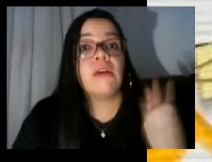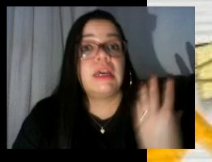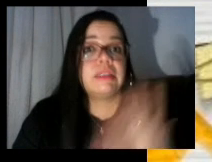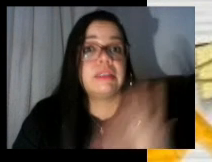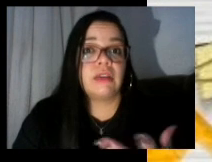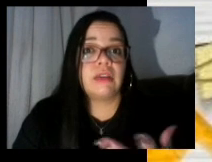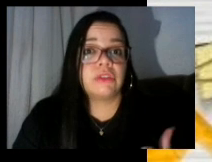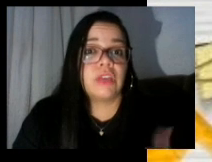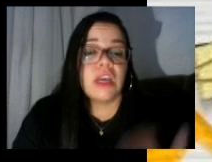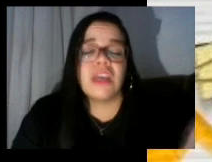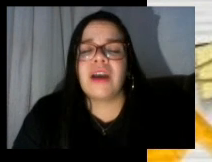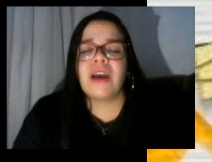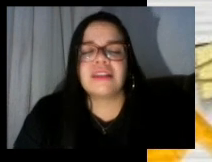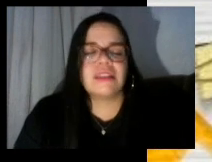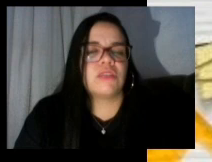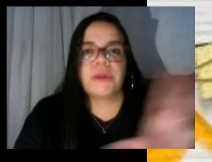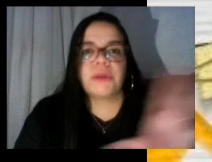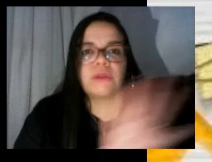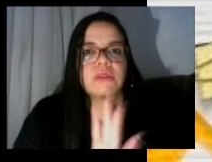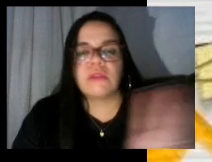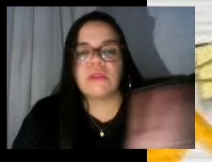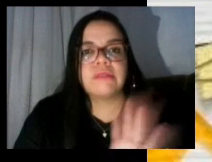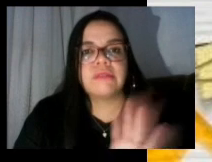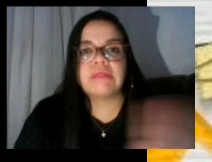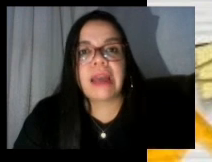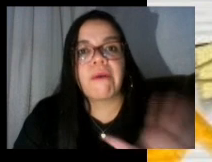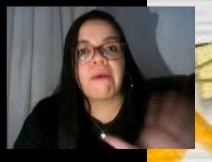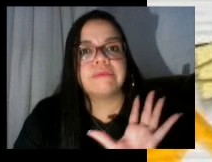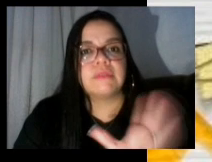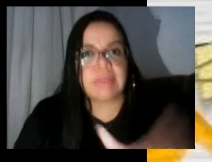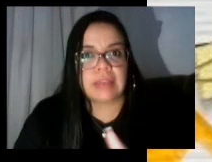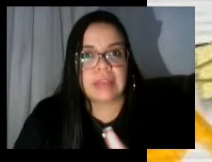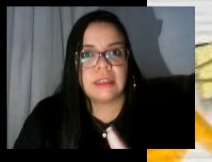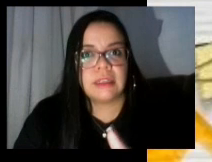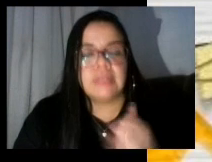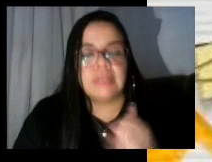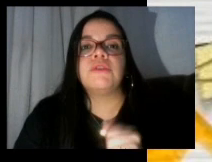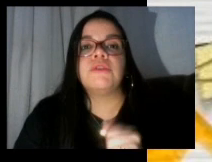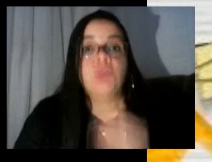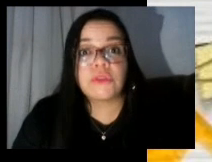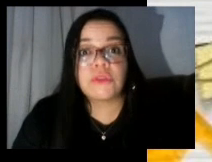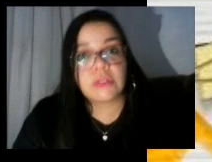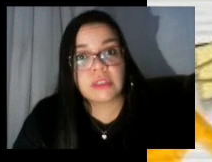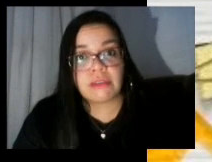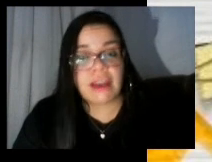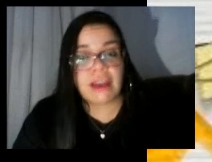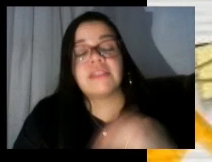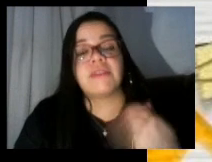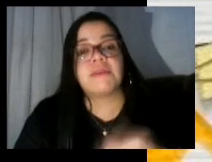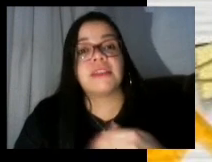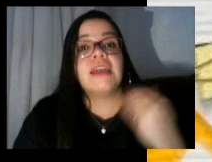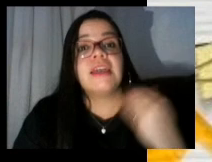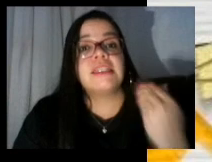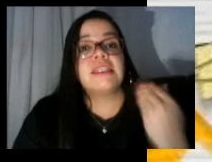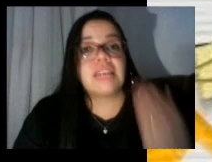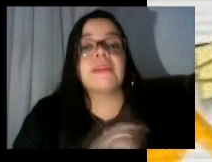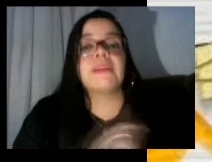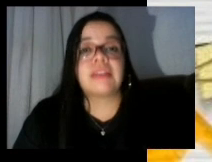eram negros. E o racismo, o preconceito, não tá com nada. Somos todos iguais e devemos